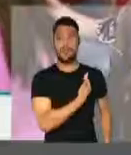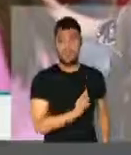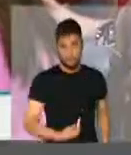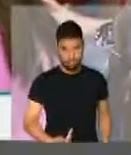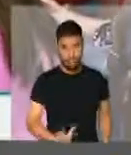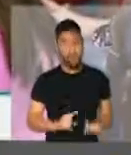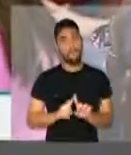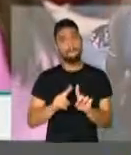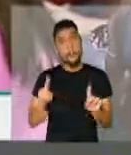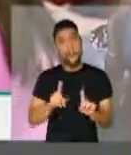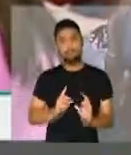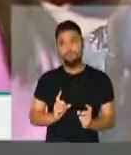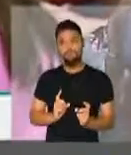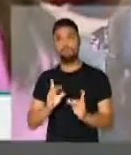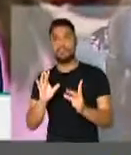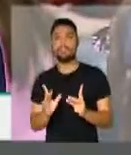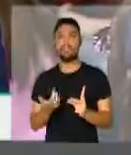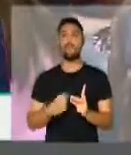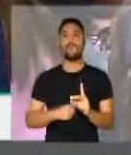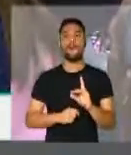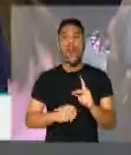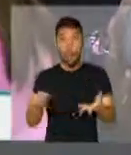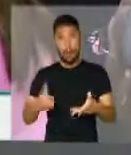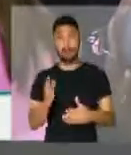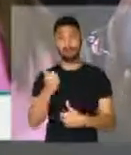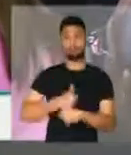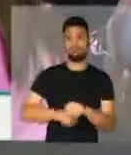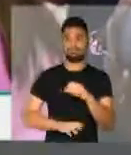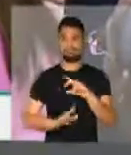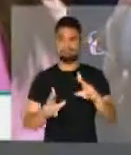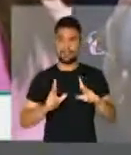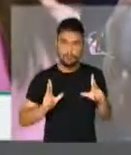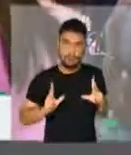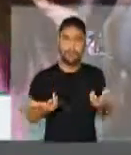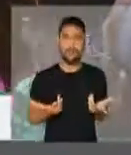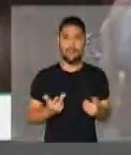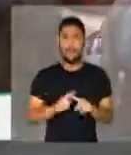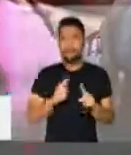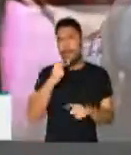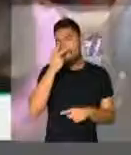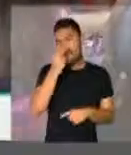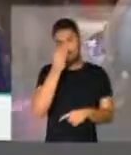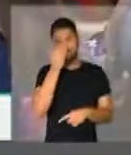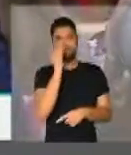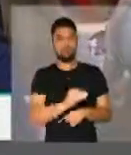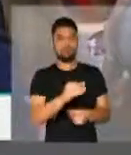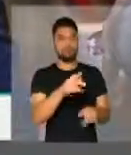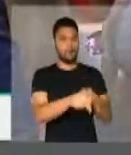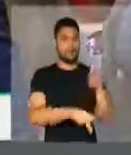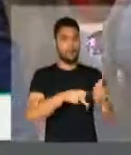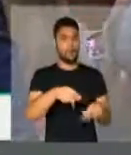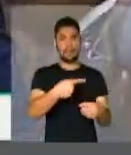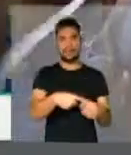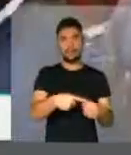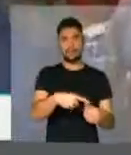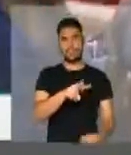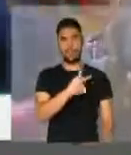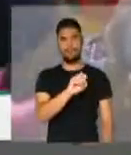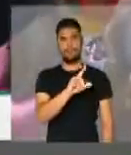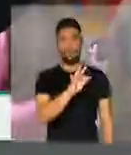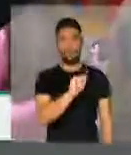a ganância do poder econômico não se importa com a população de Volta